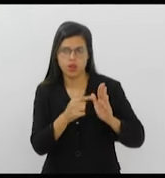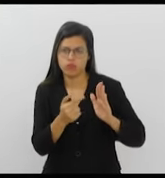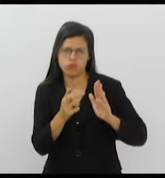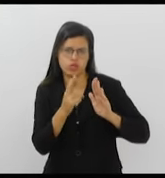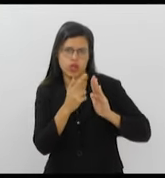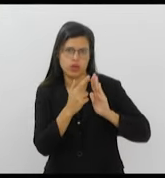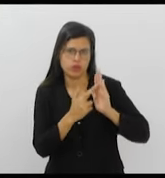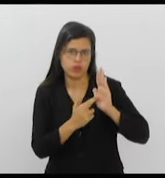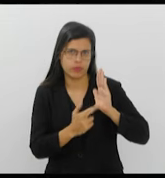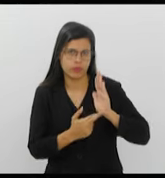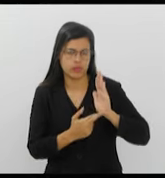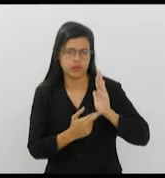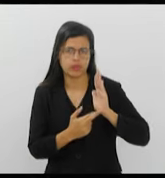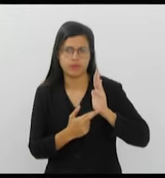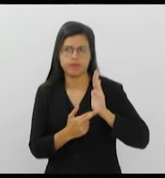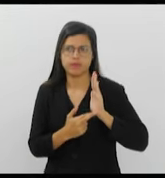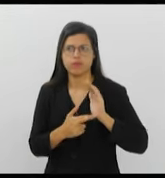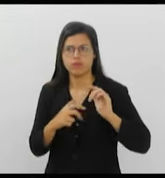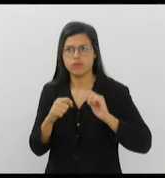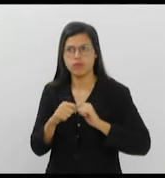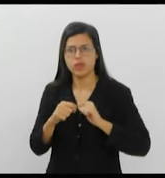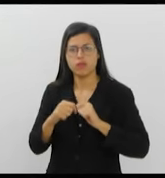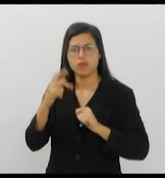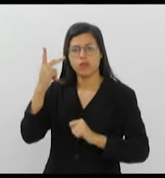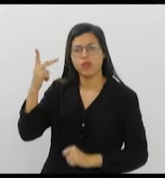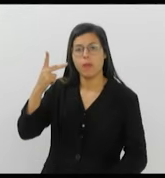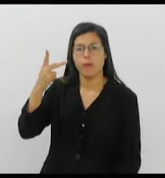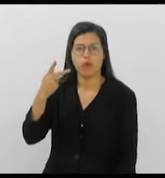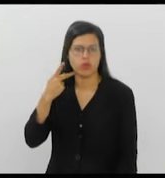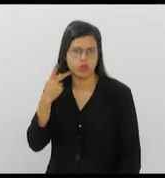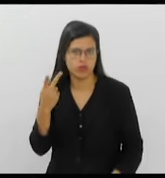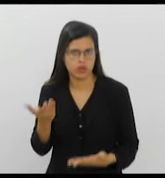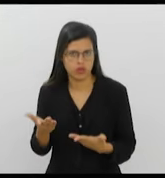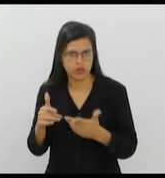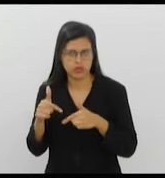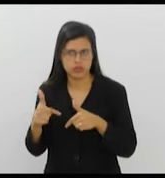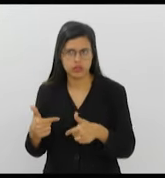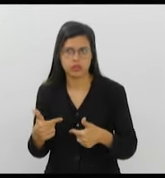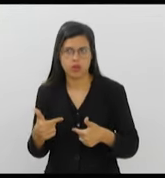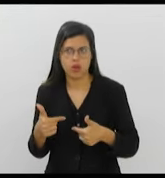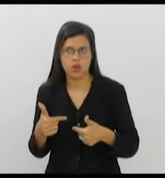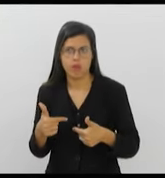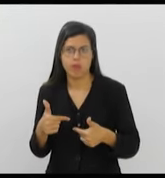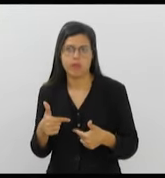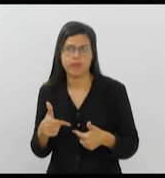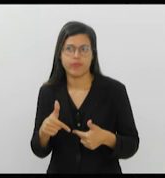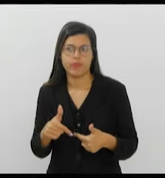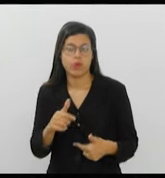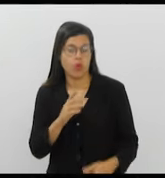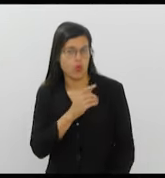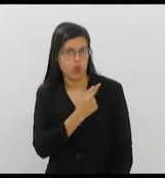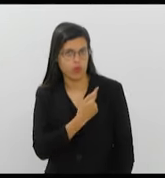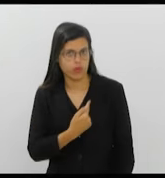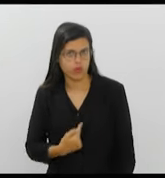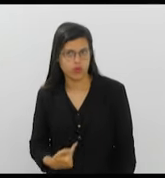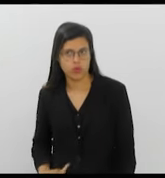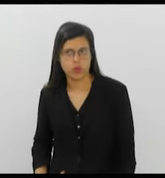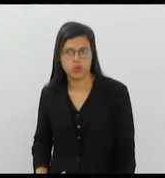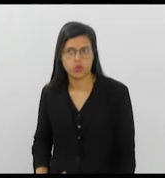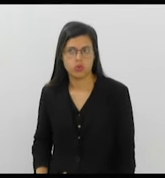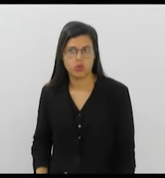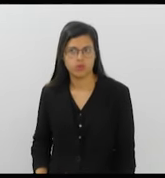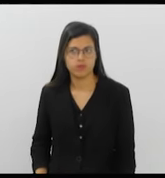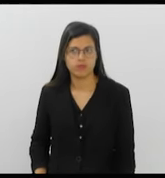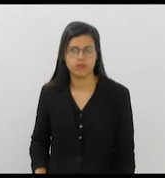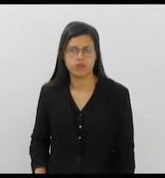regulamentação. O que fez a Procuradoria? Com a anuência do governador, recorreu